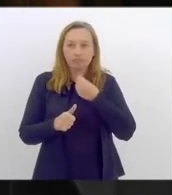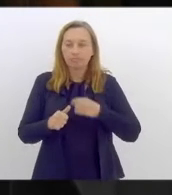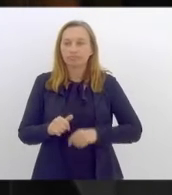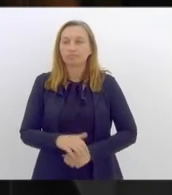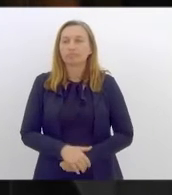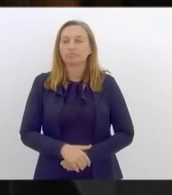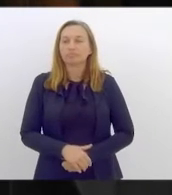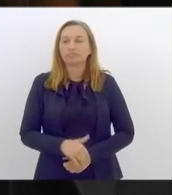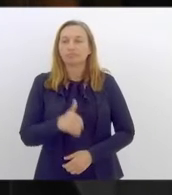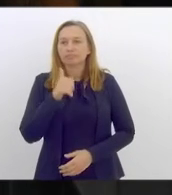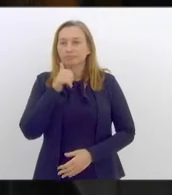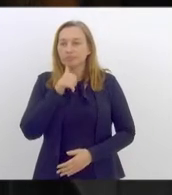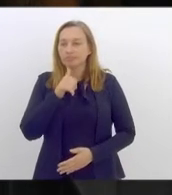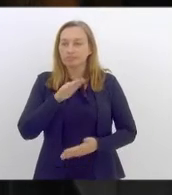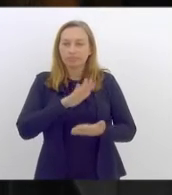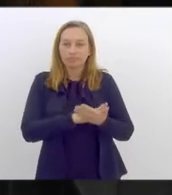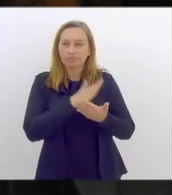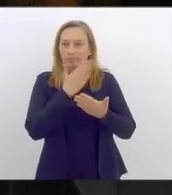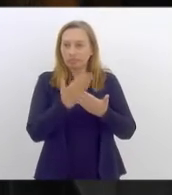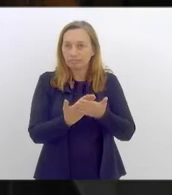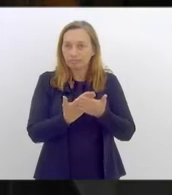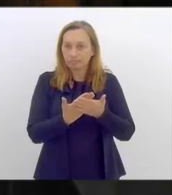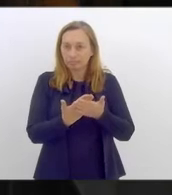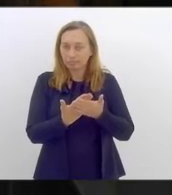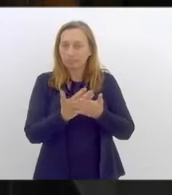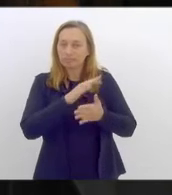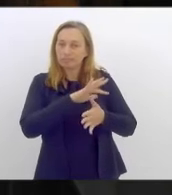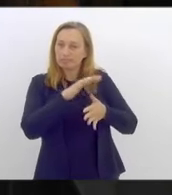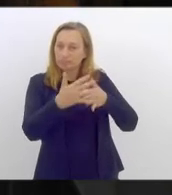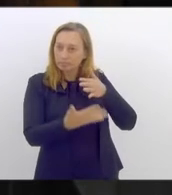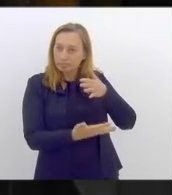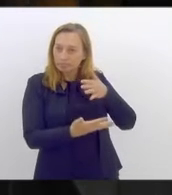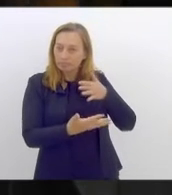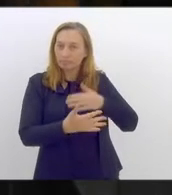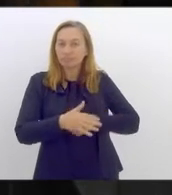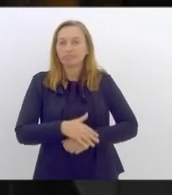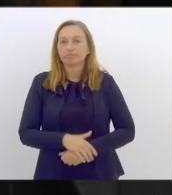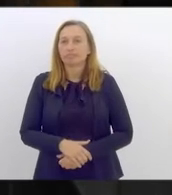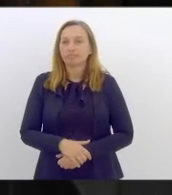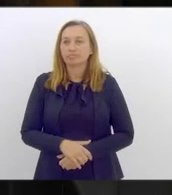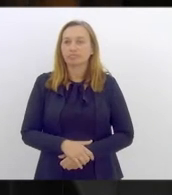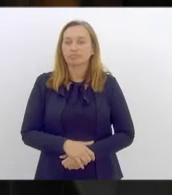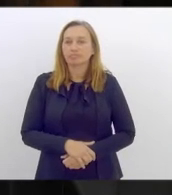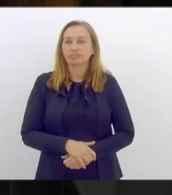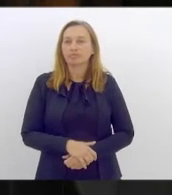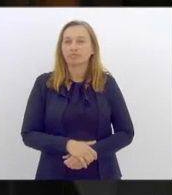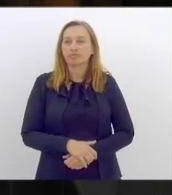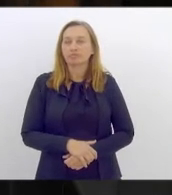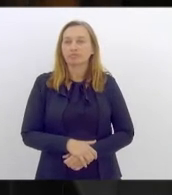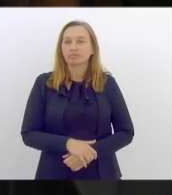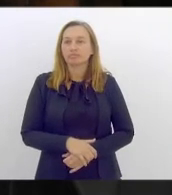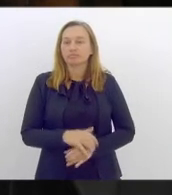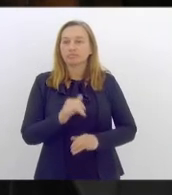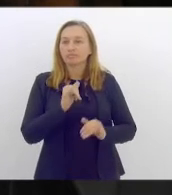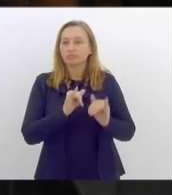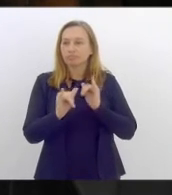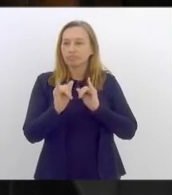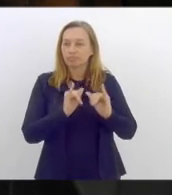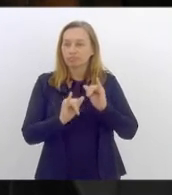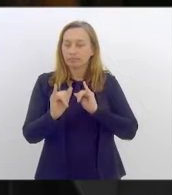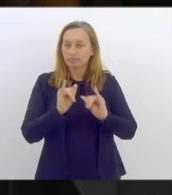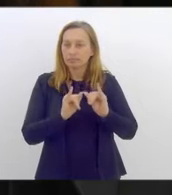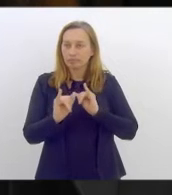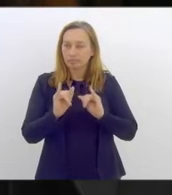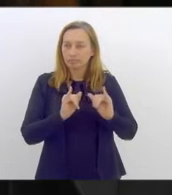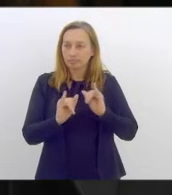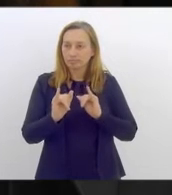senhora intérprete da linguagem de libras que leva a